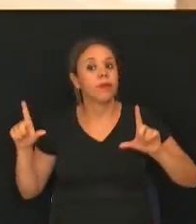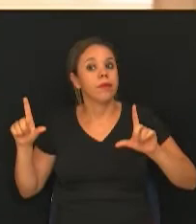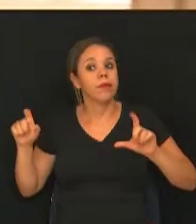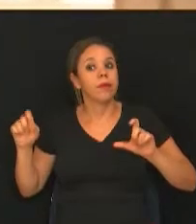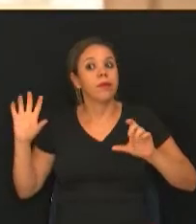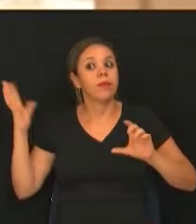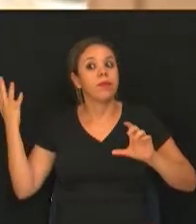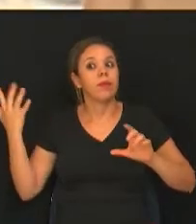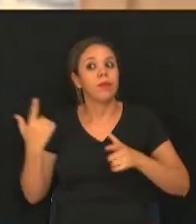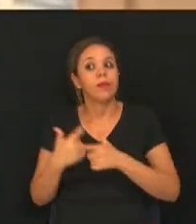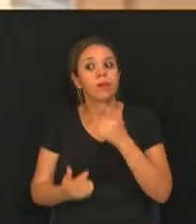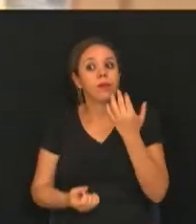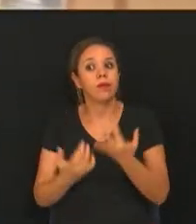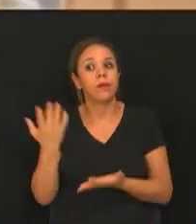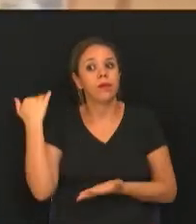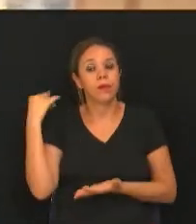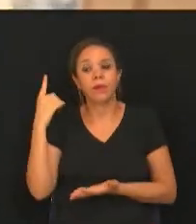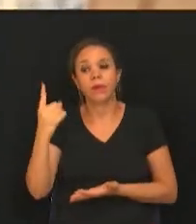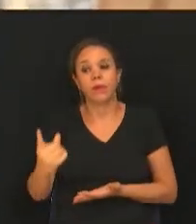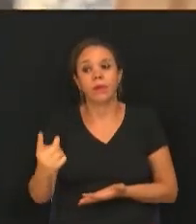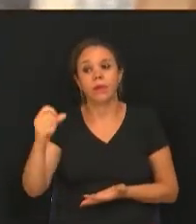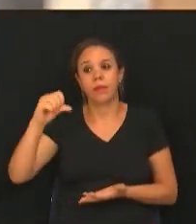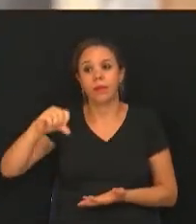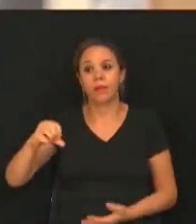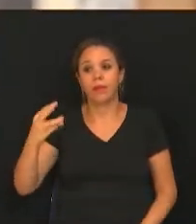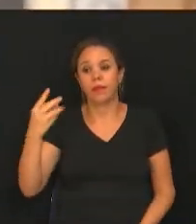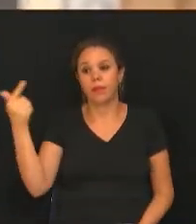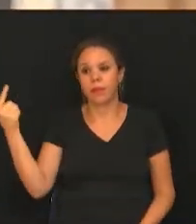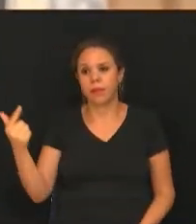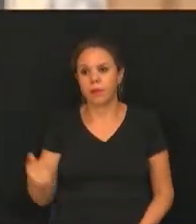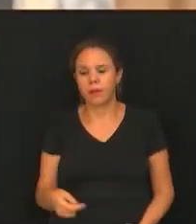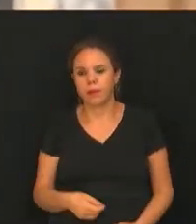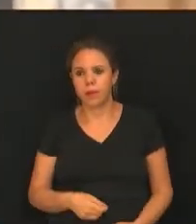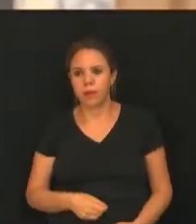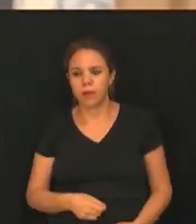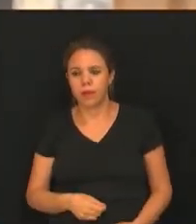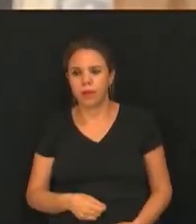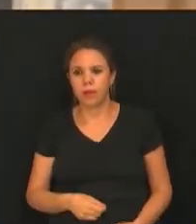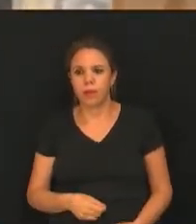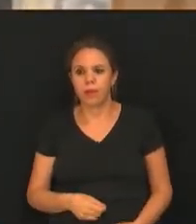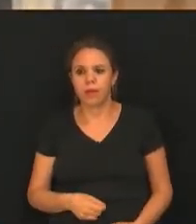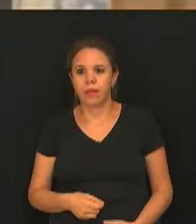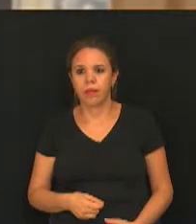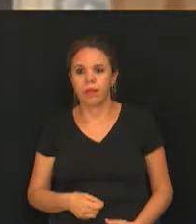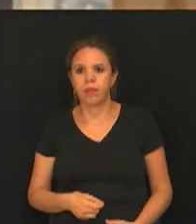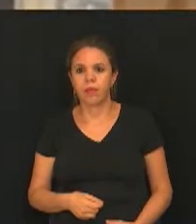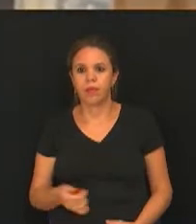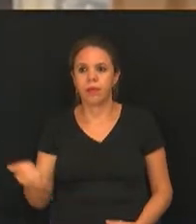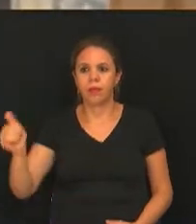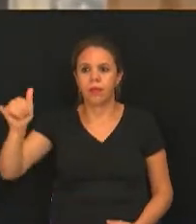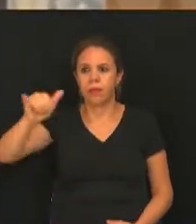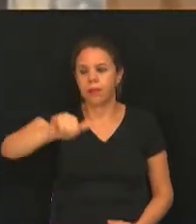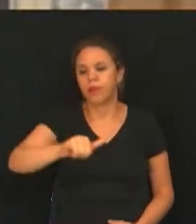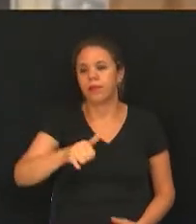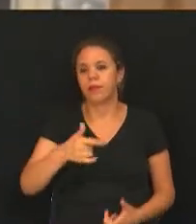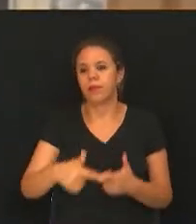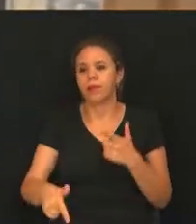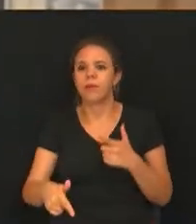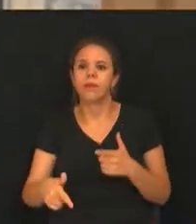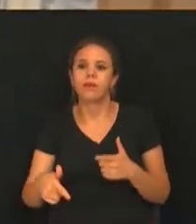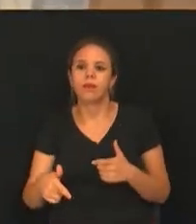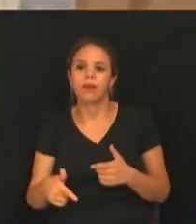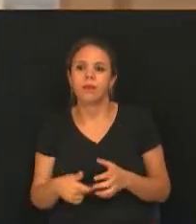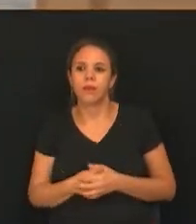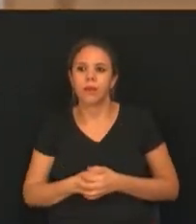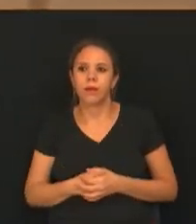ocorrências que aconteceu em 1932, que foi o bombardeio dos aviões aqui, e aquele escoteiro Aldo